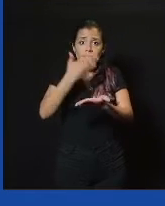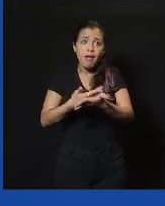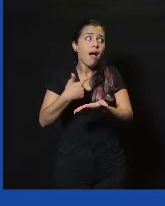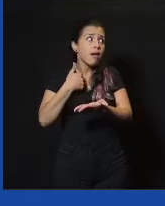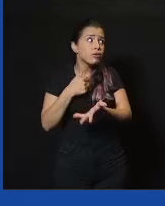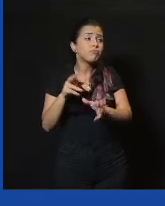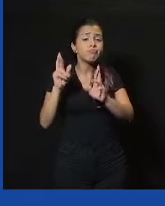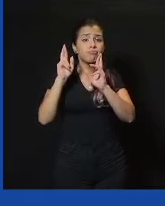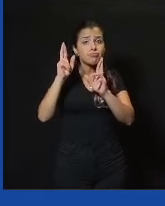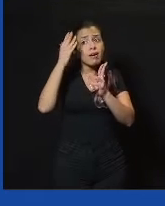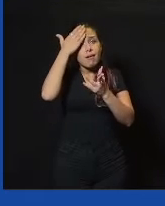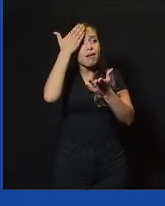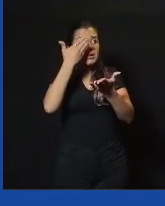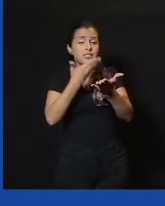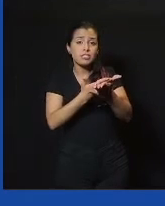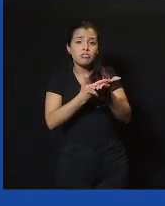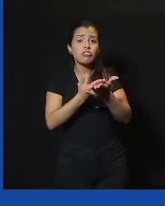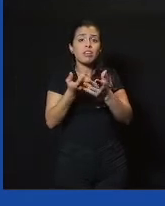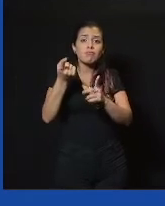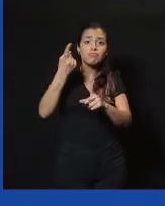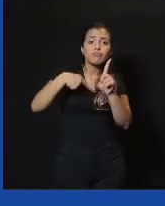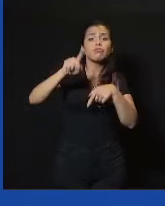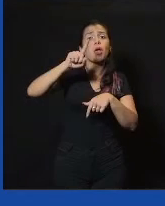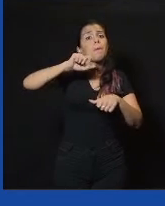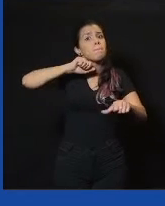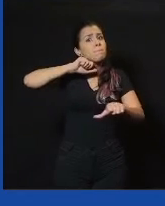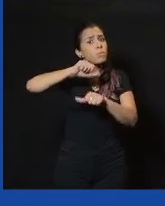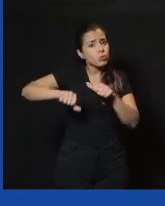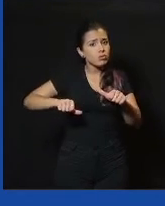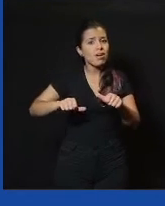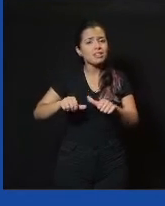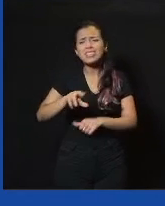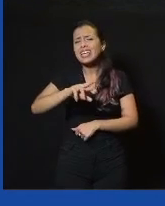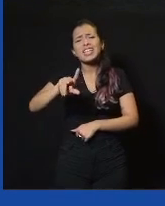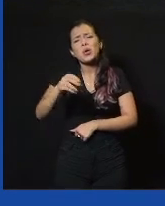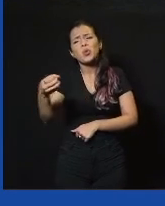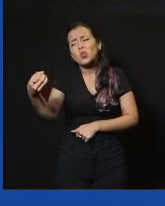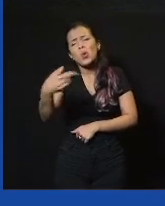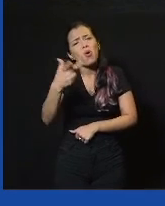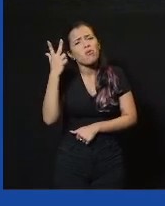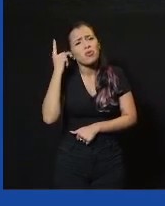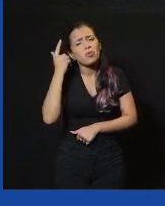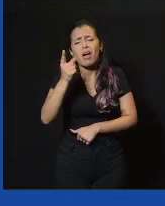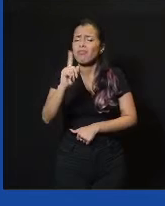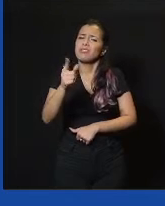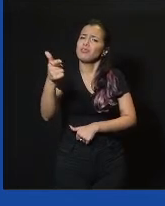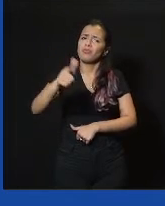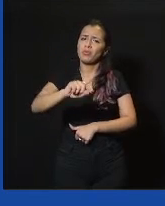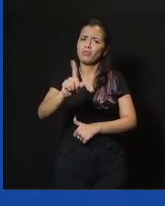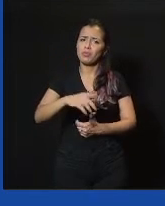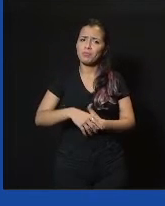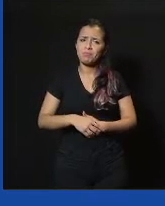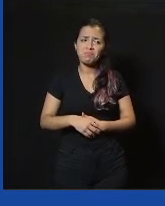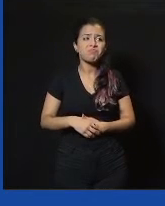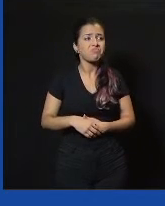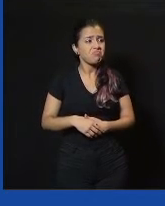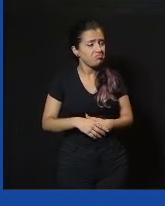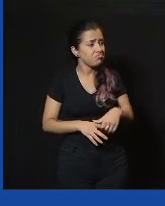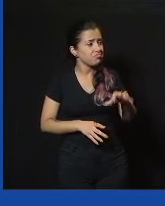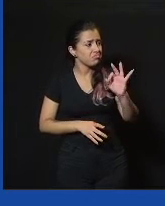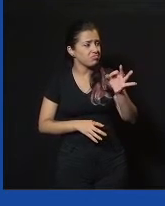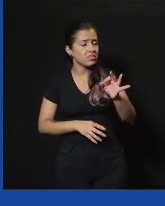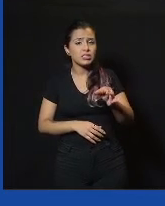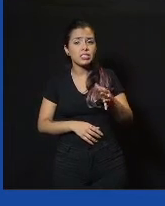muito nessa real mudança. Não do novo normal, mas de um novo. Entendi. Zezé, você acha que tem